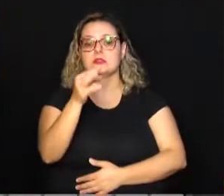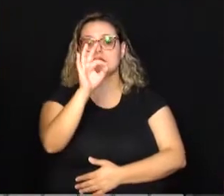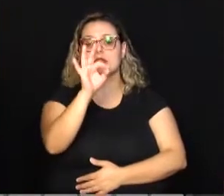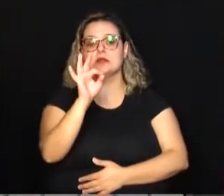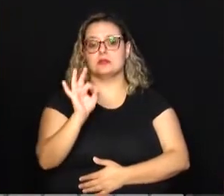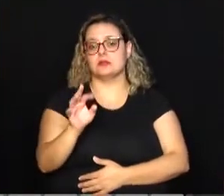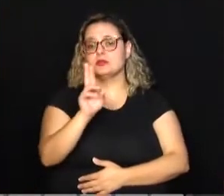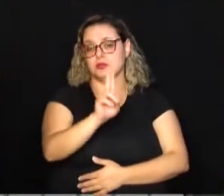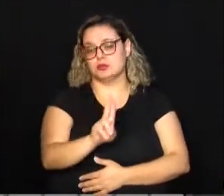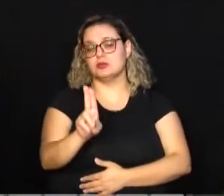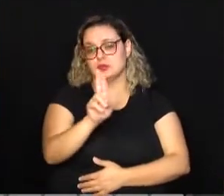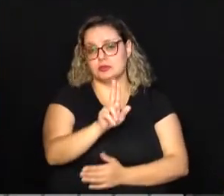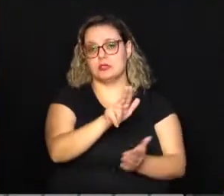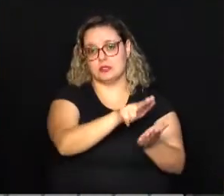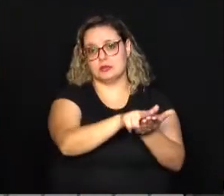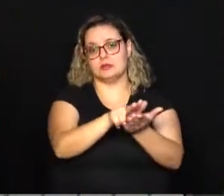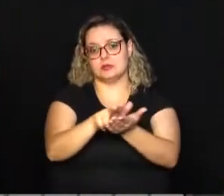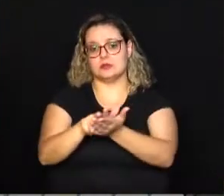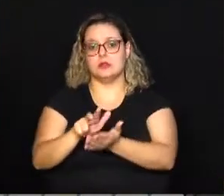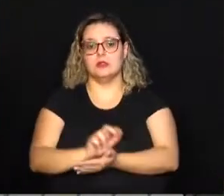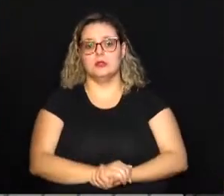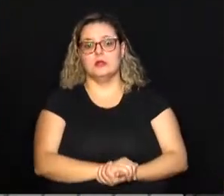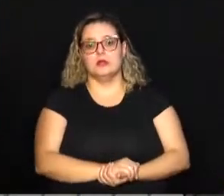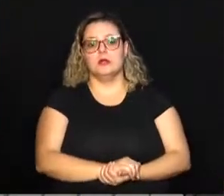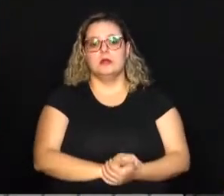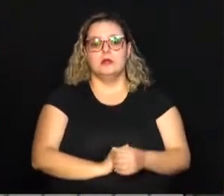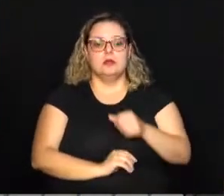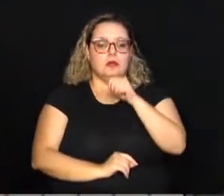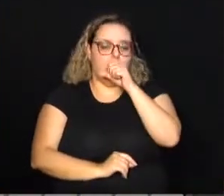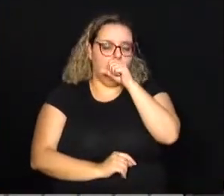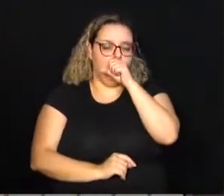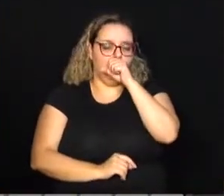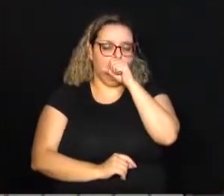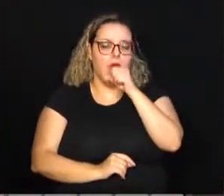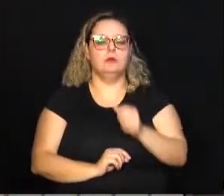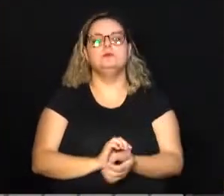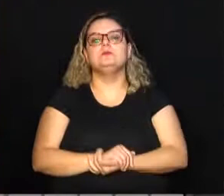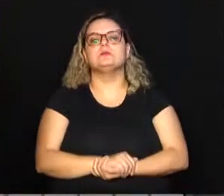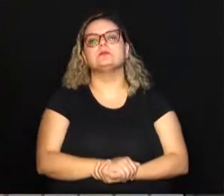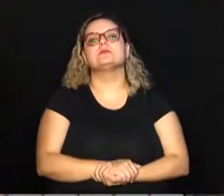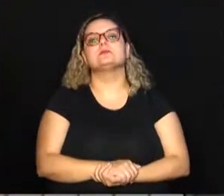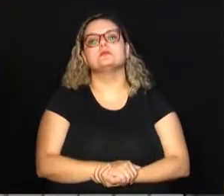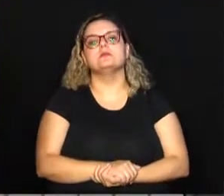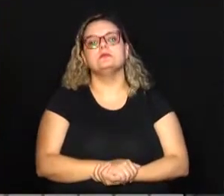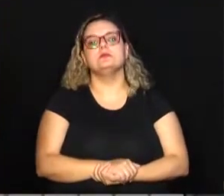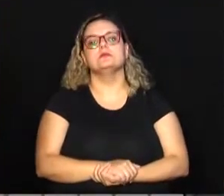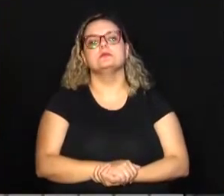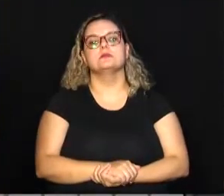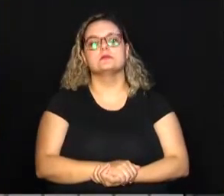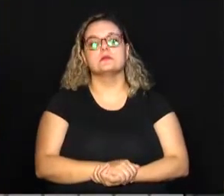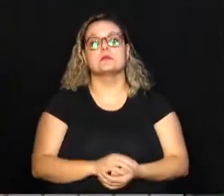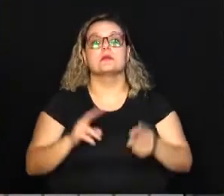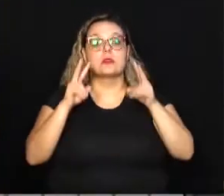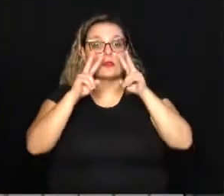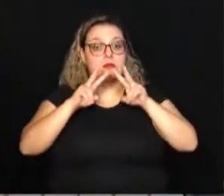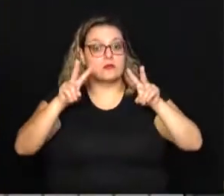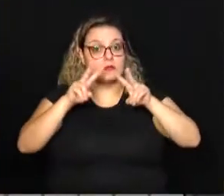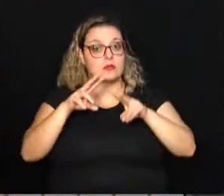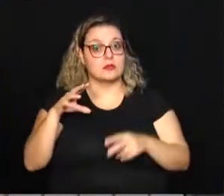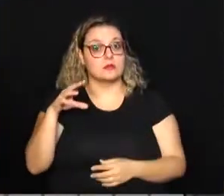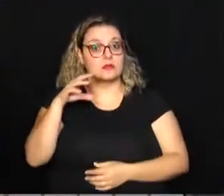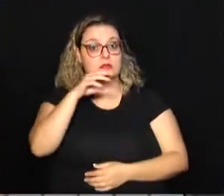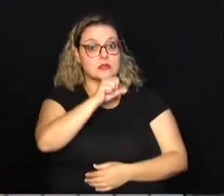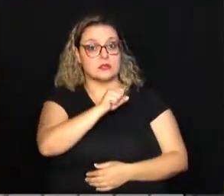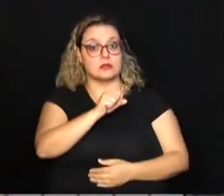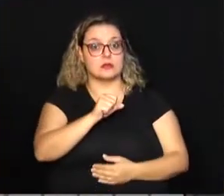87,63% dos leitos também ocupados. Vimos, de pronto a intervenção da